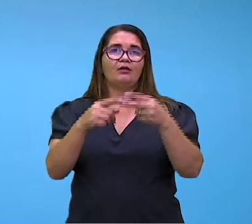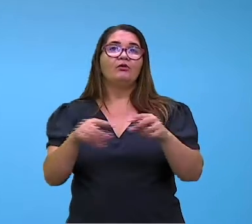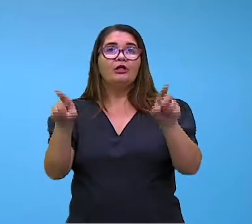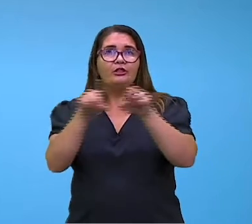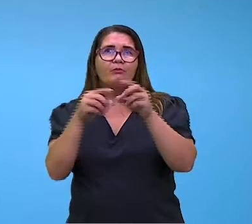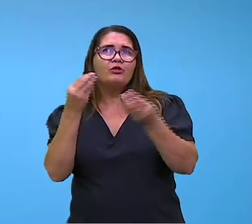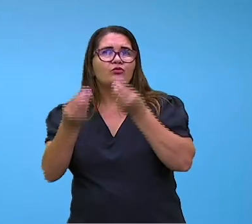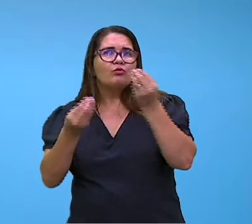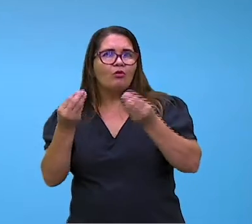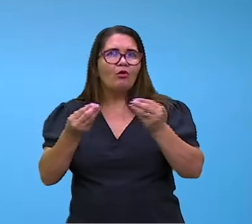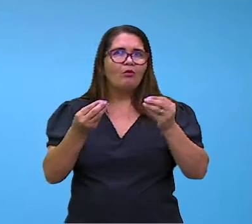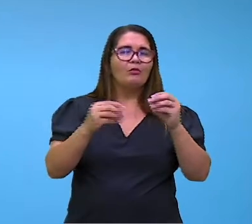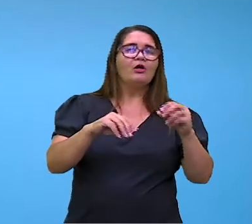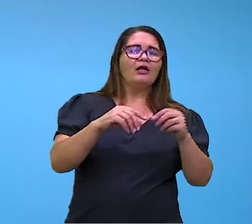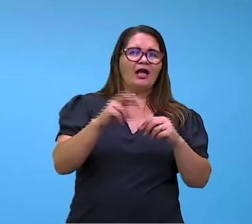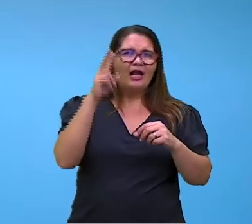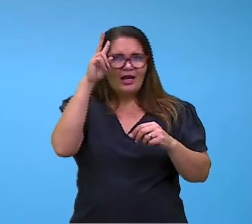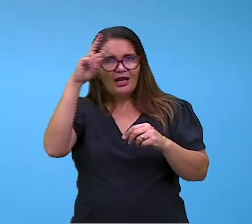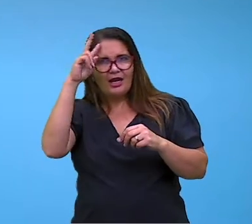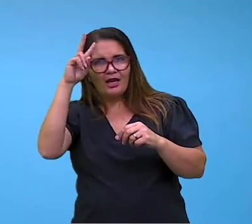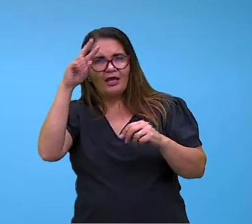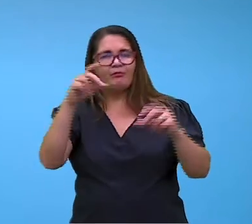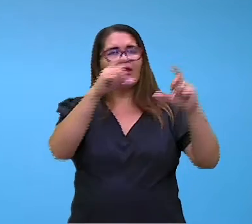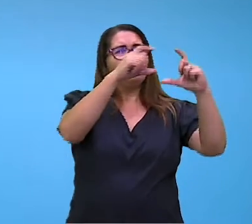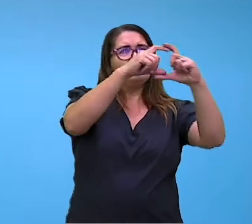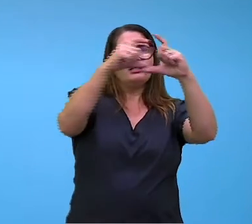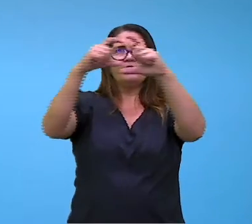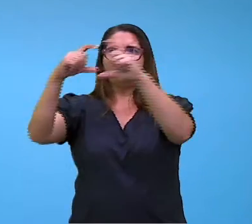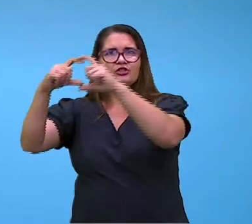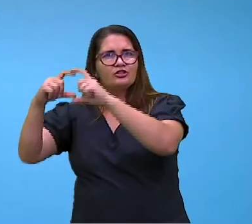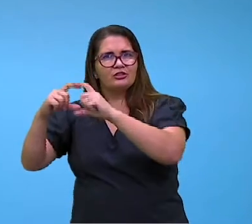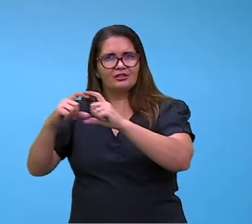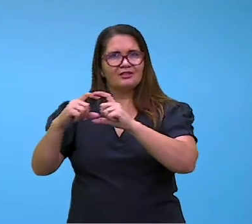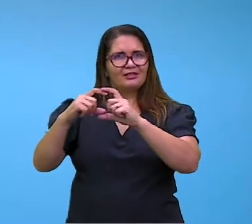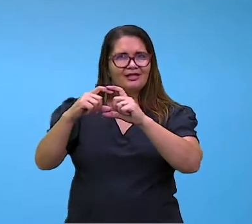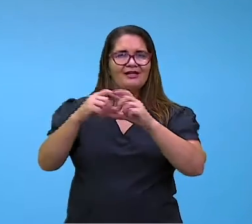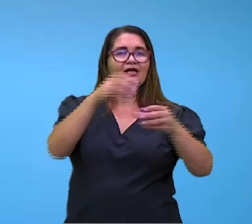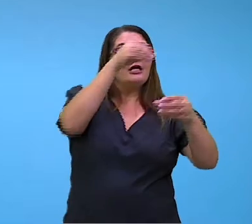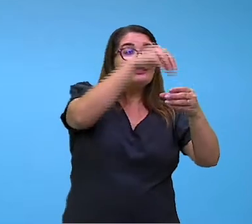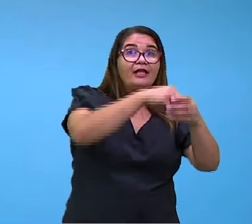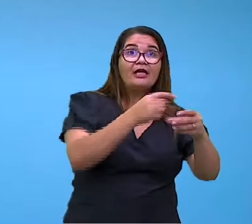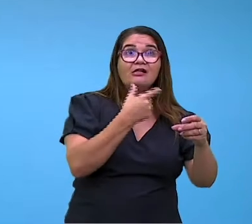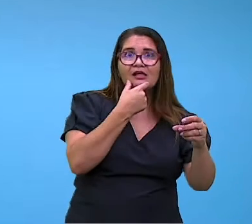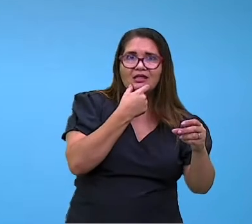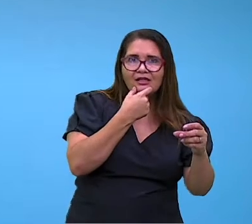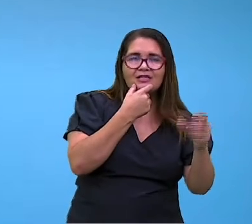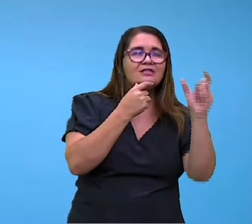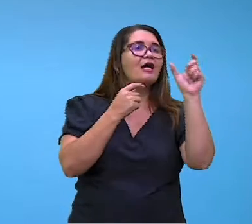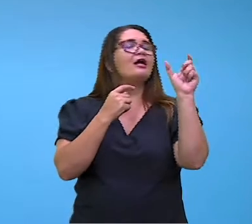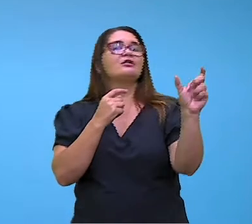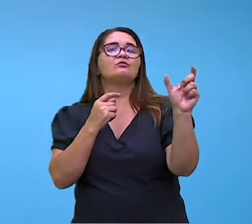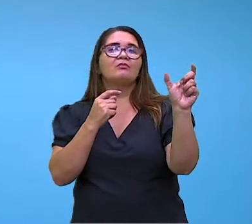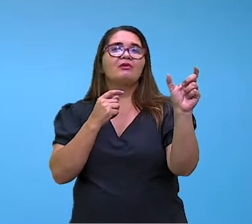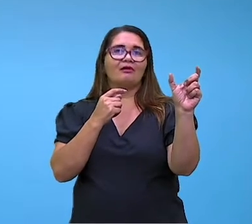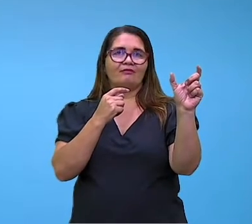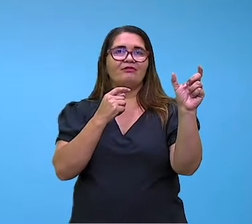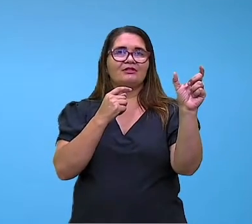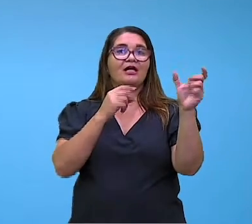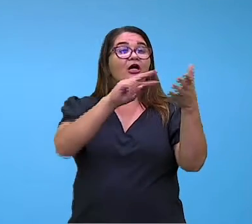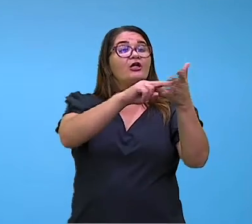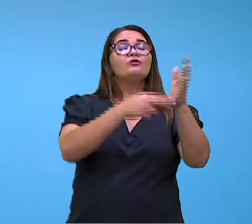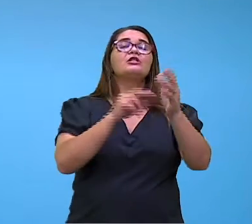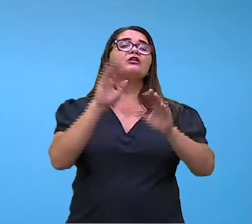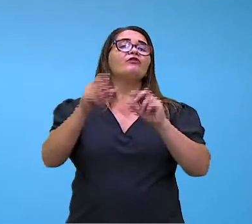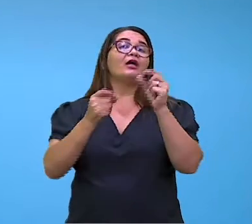tirinha, are examples of false friends. Each sentence below. Então,